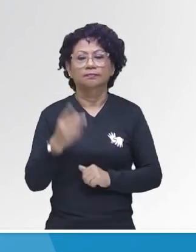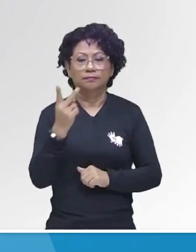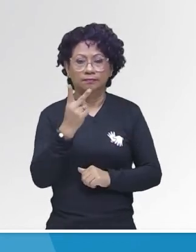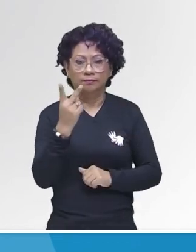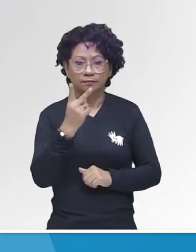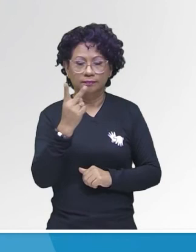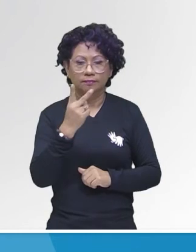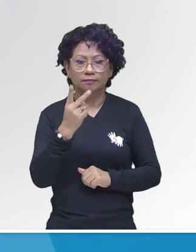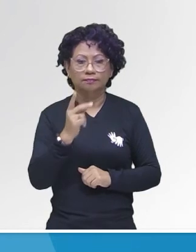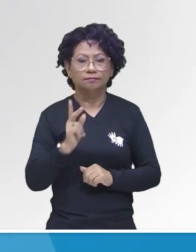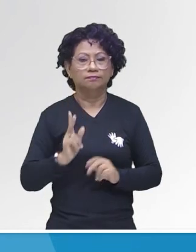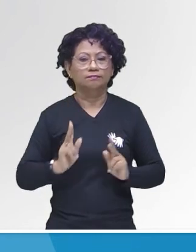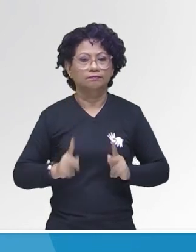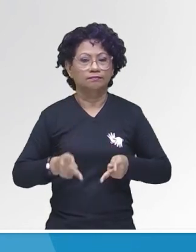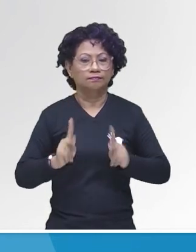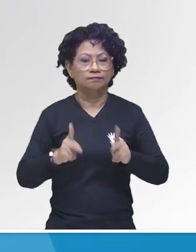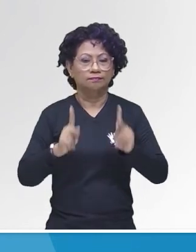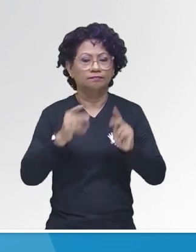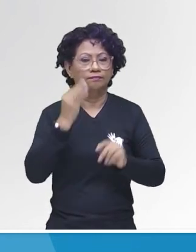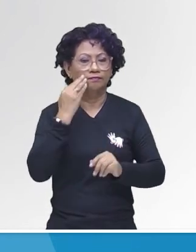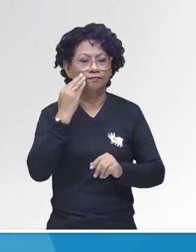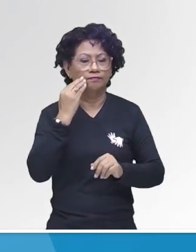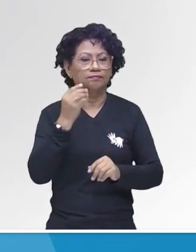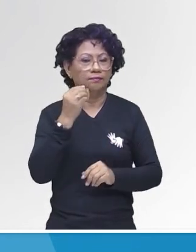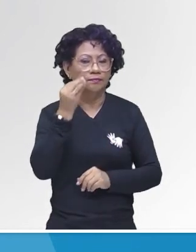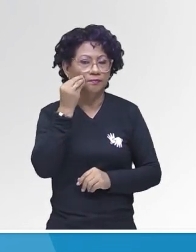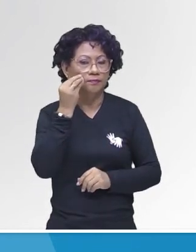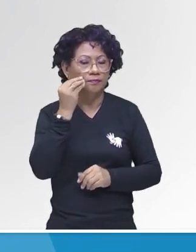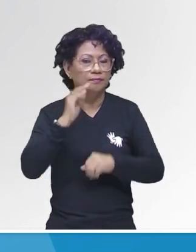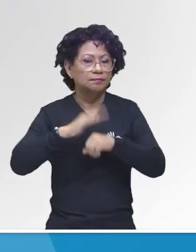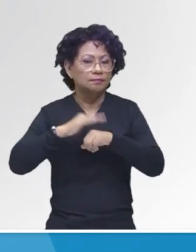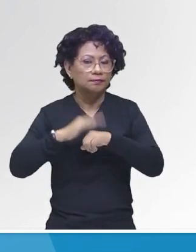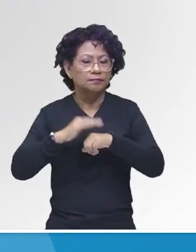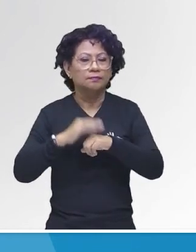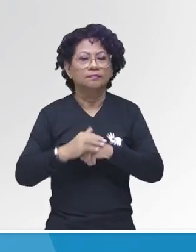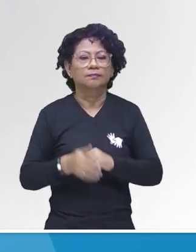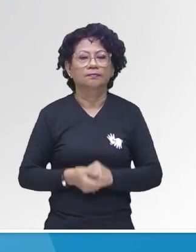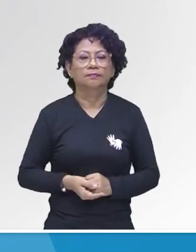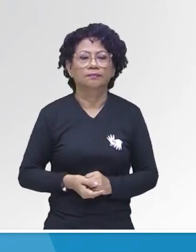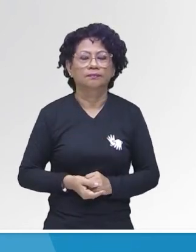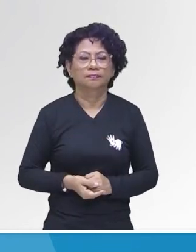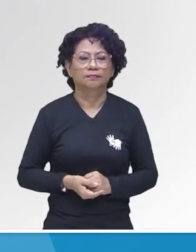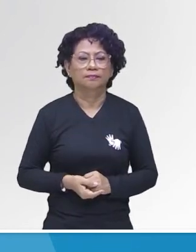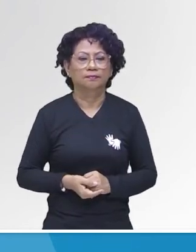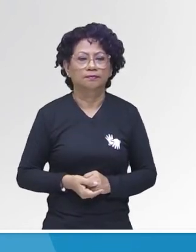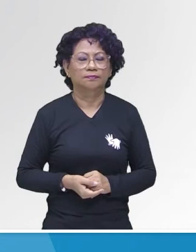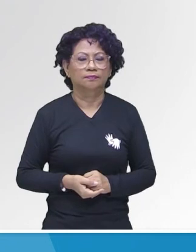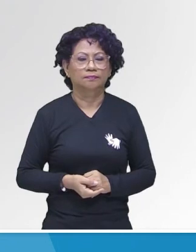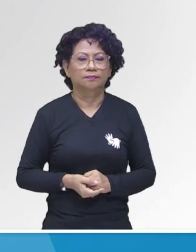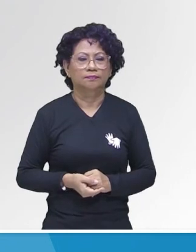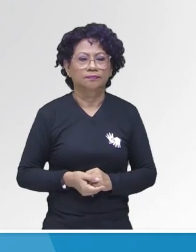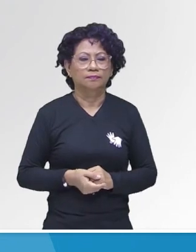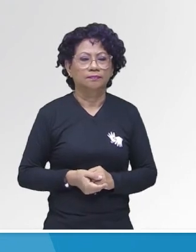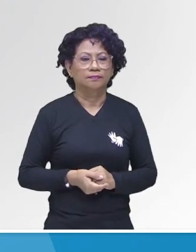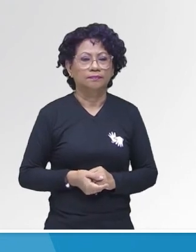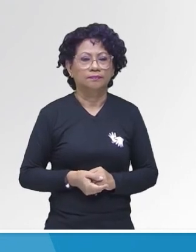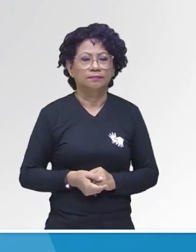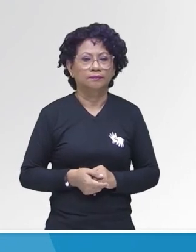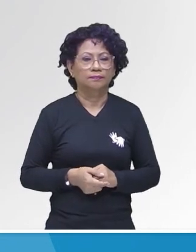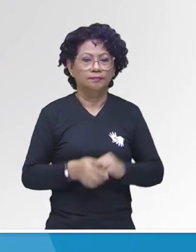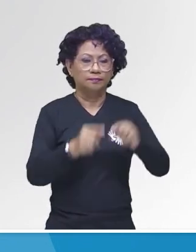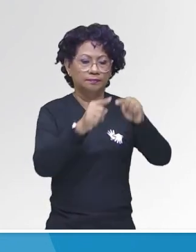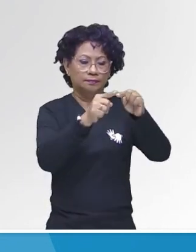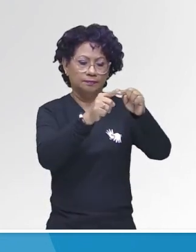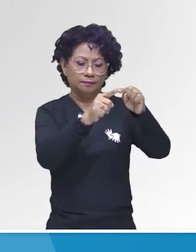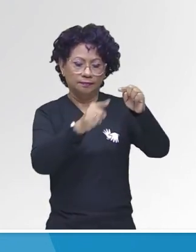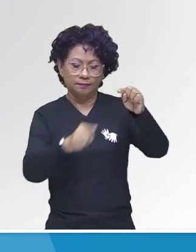estejam contidos nessa reta, né? Vamos traçar aqui, ó. Vou tentar acertar aqui uma reta. Essa reta entre A